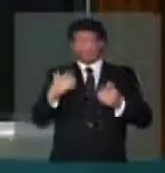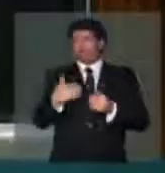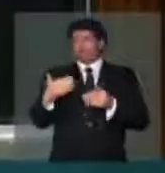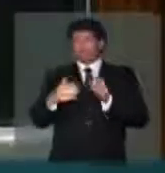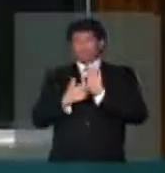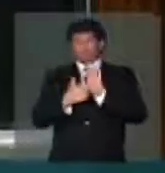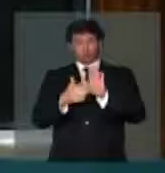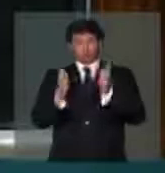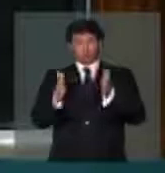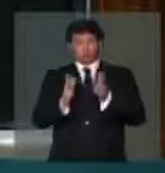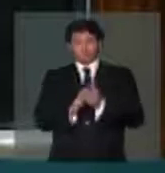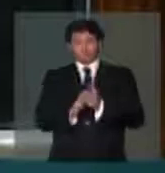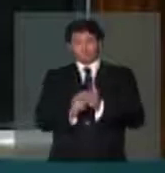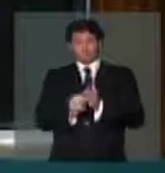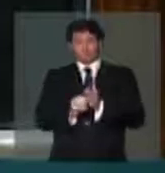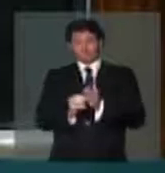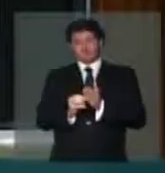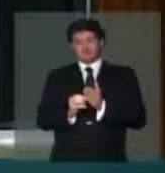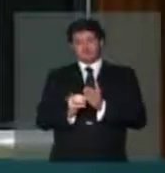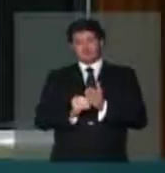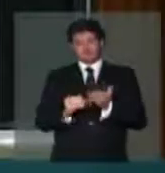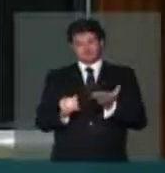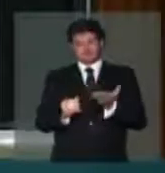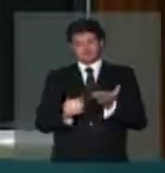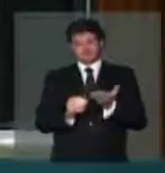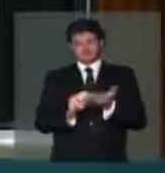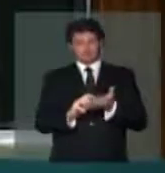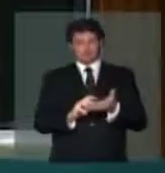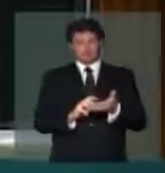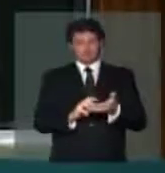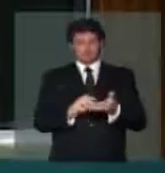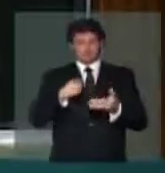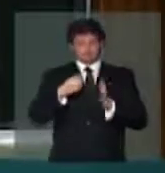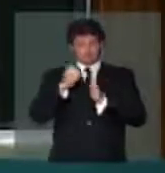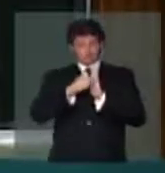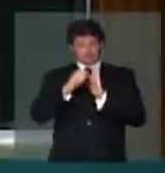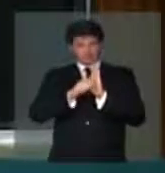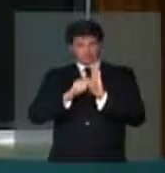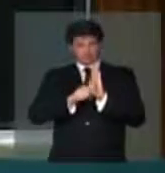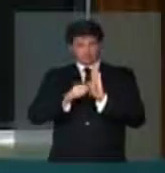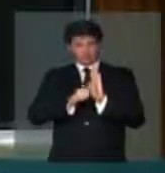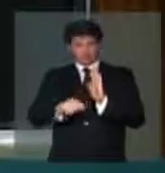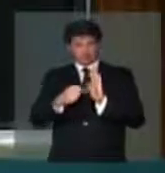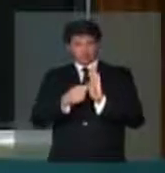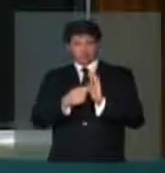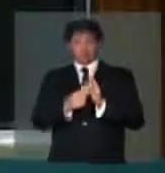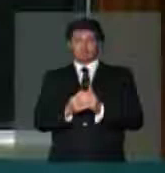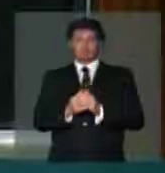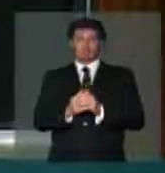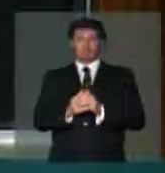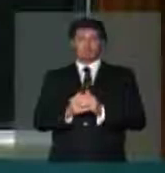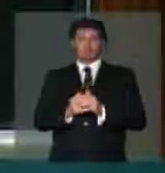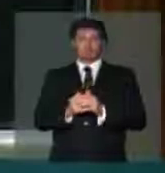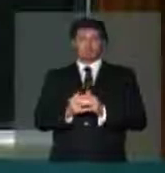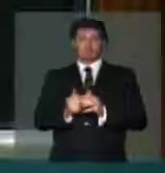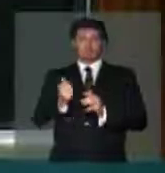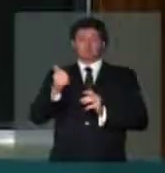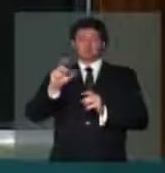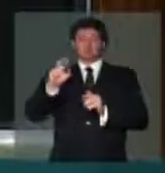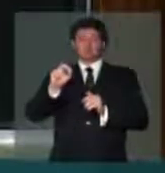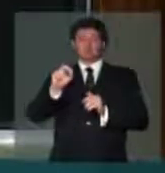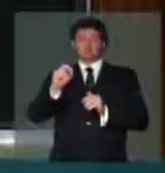aqui no pequeno expediente, eu escrevi mais de